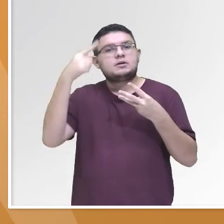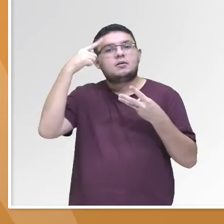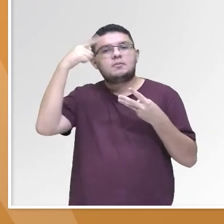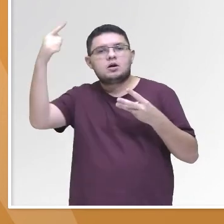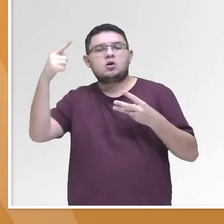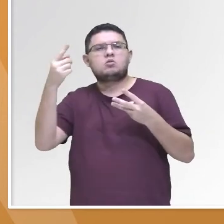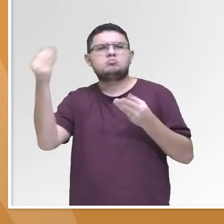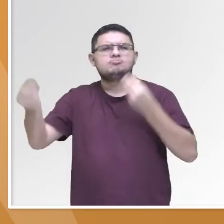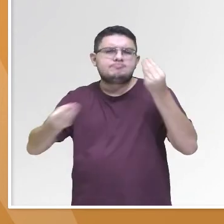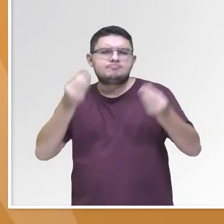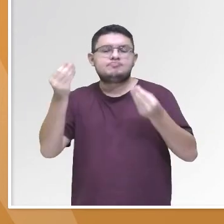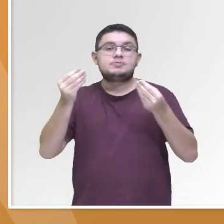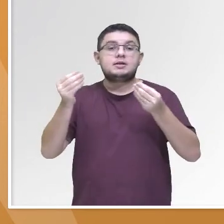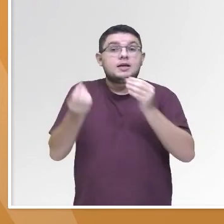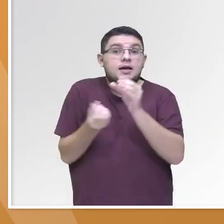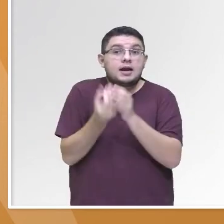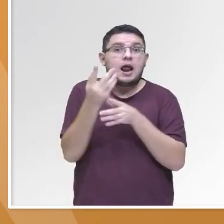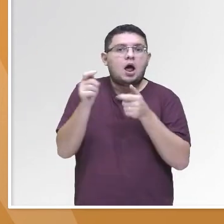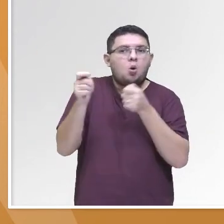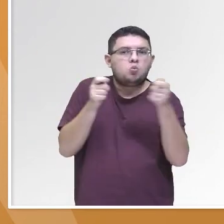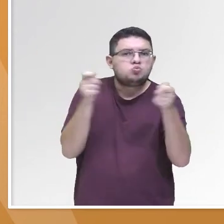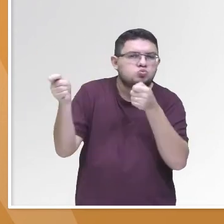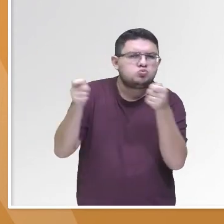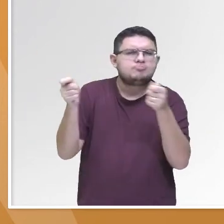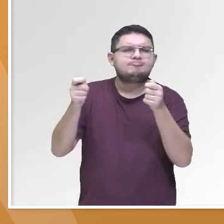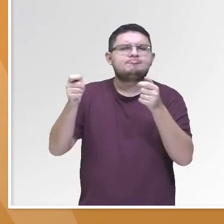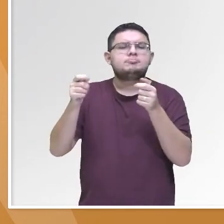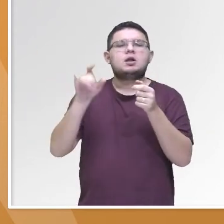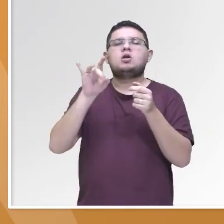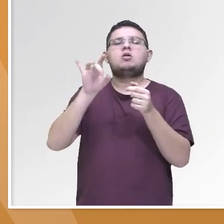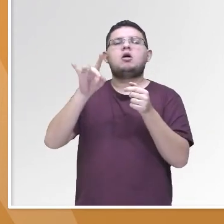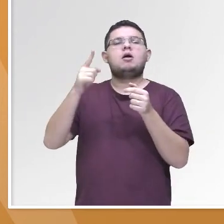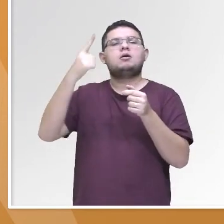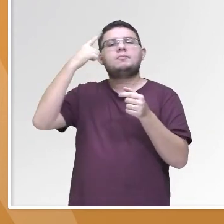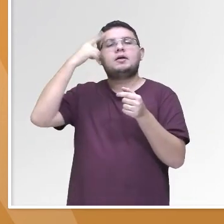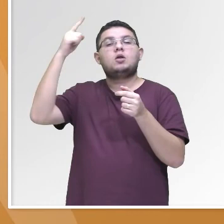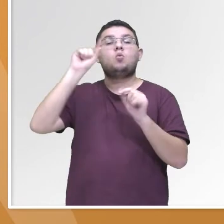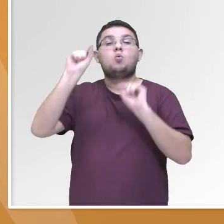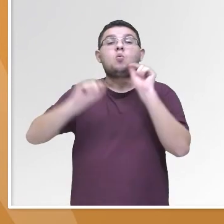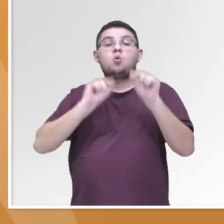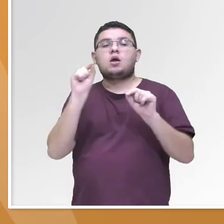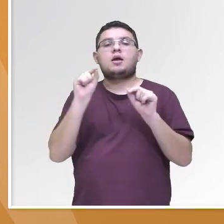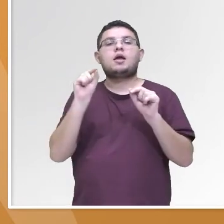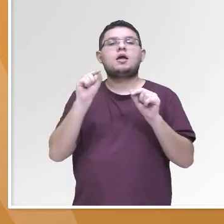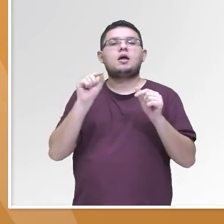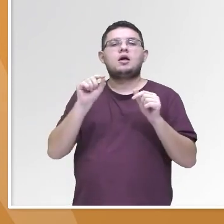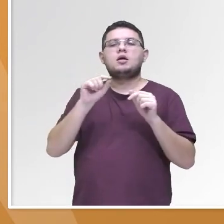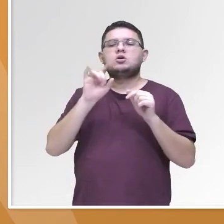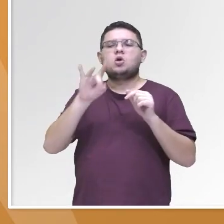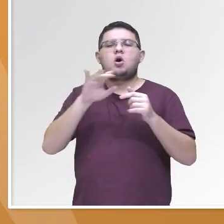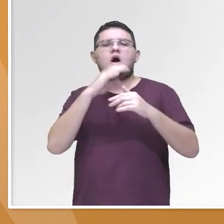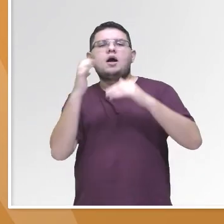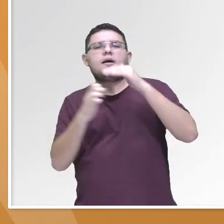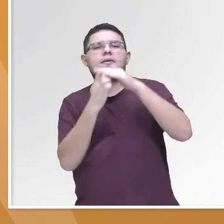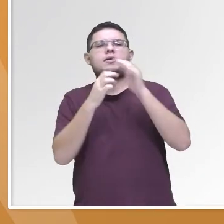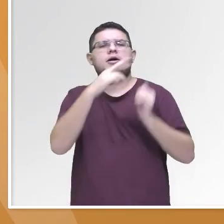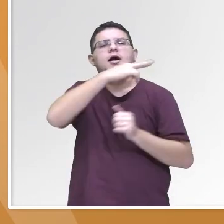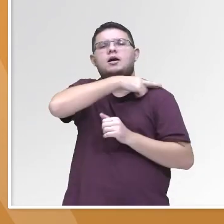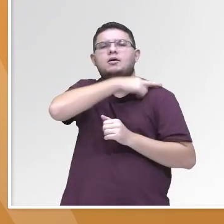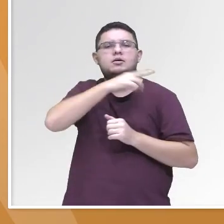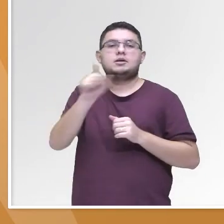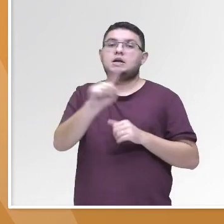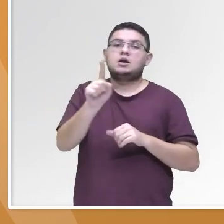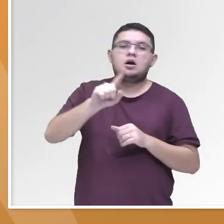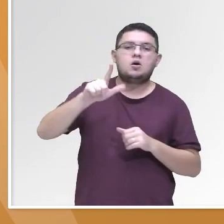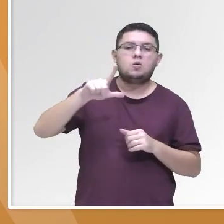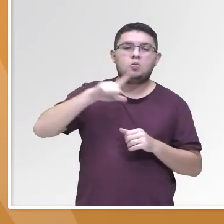ali que vão partir não apenas ali das grandes empresas, não apenas ali